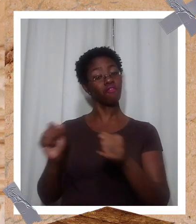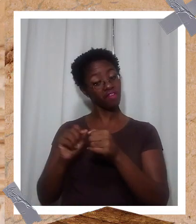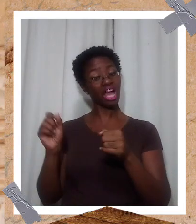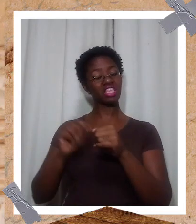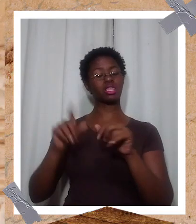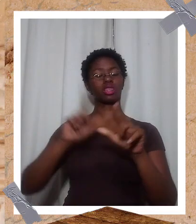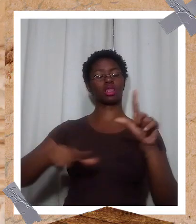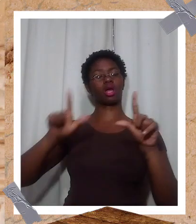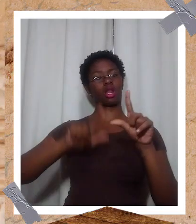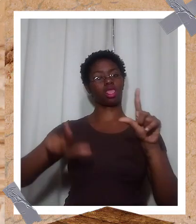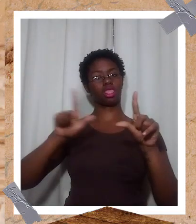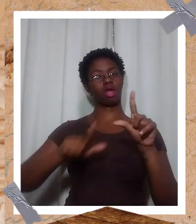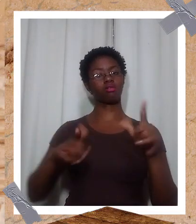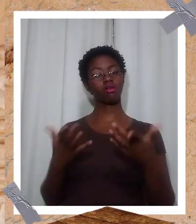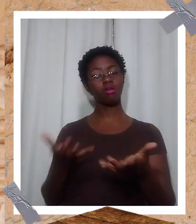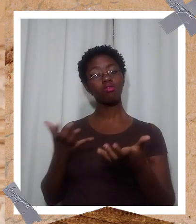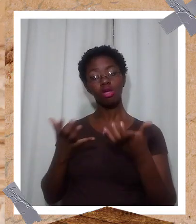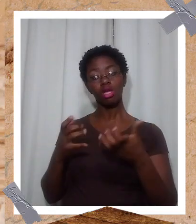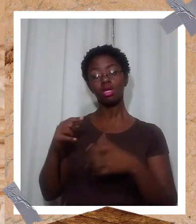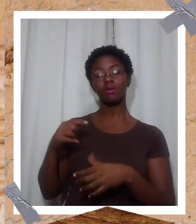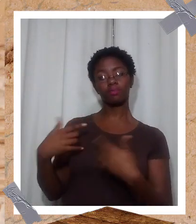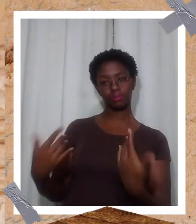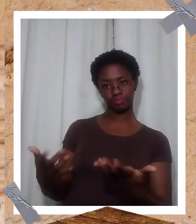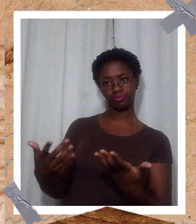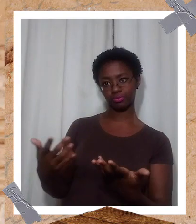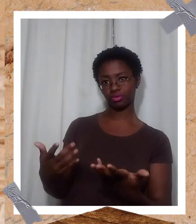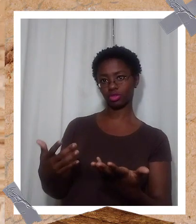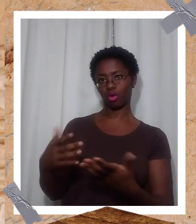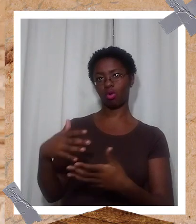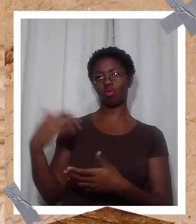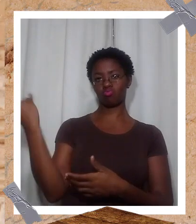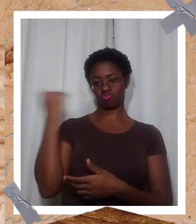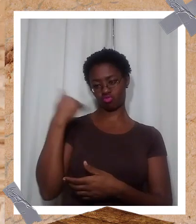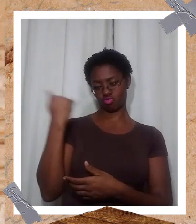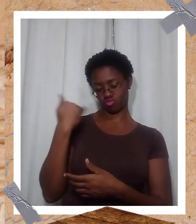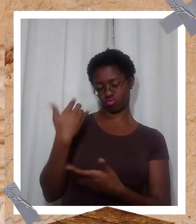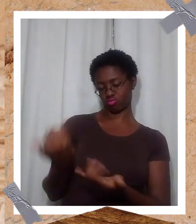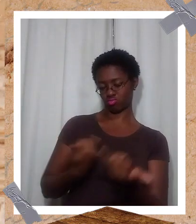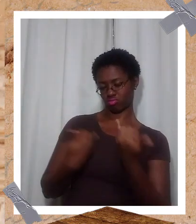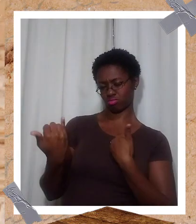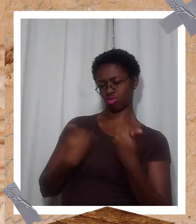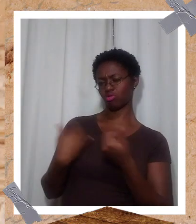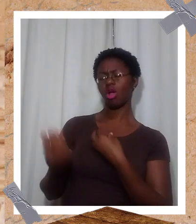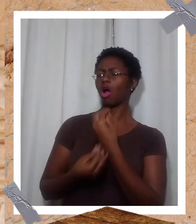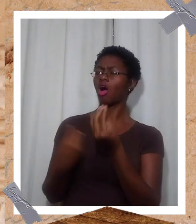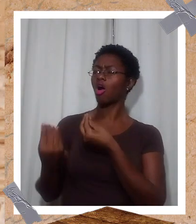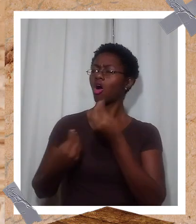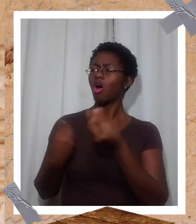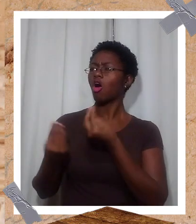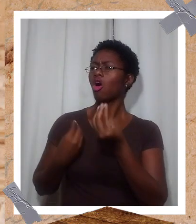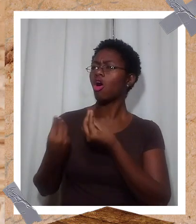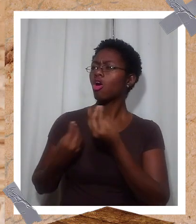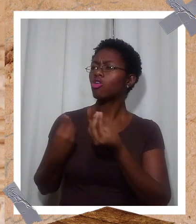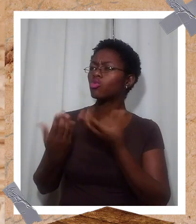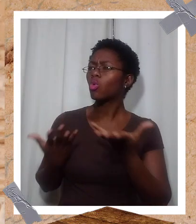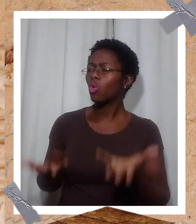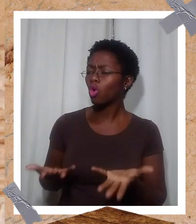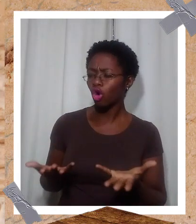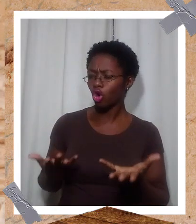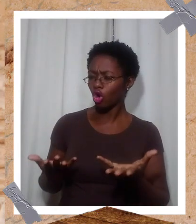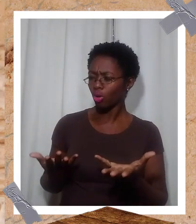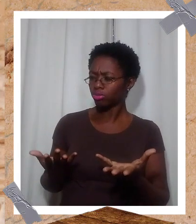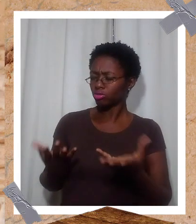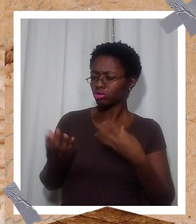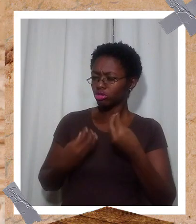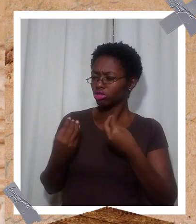Então, eu queria ouvir, antes de passar para o Tião, como que você driblou esses enfrentamentos que te tornaram quem você